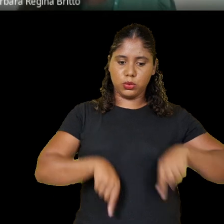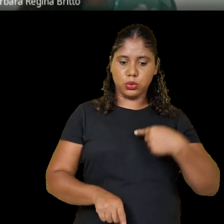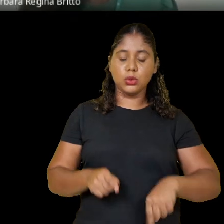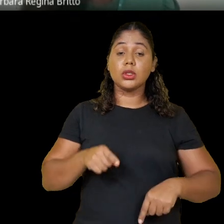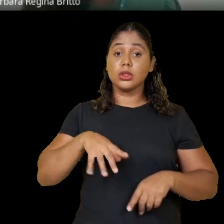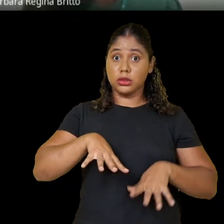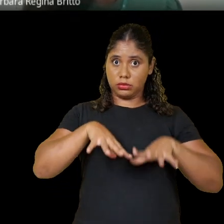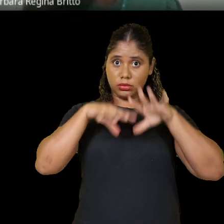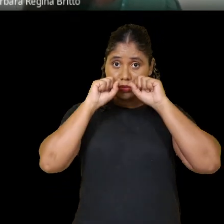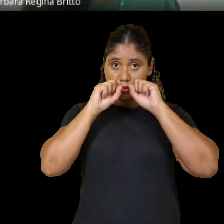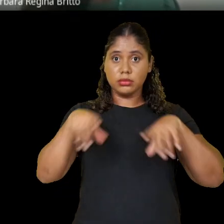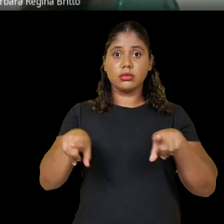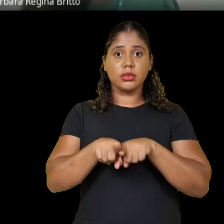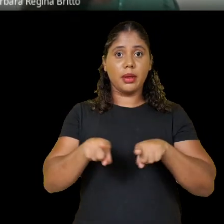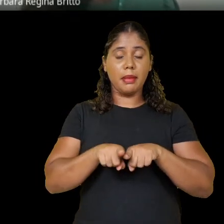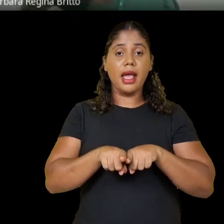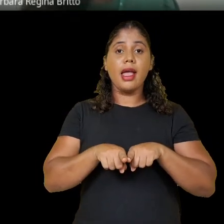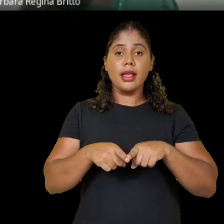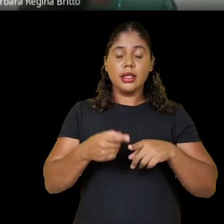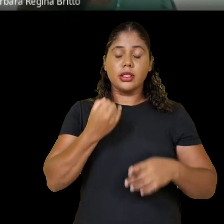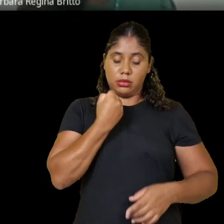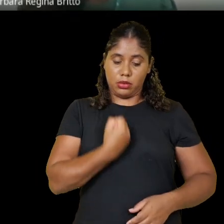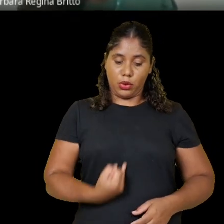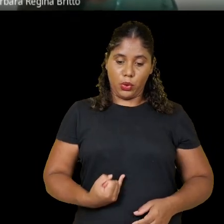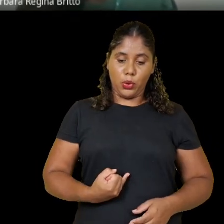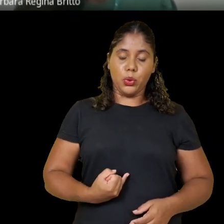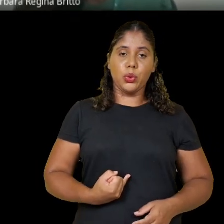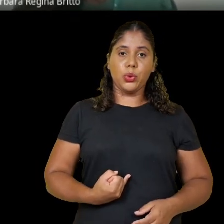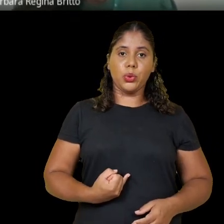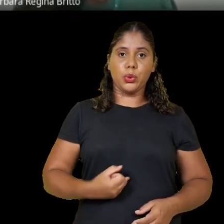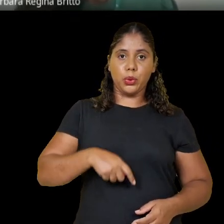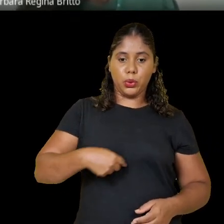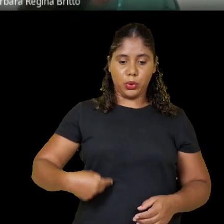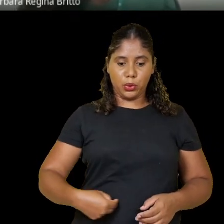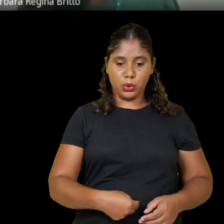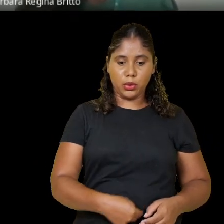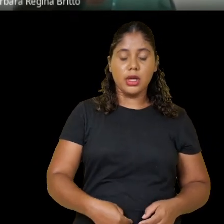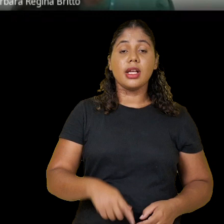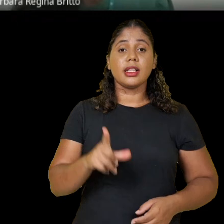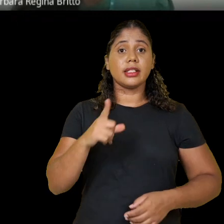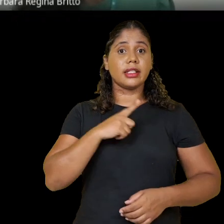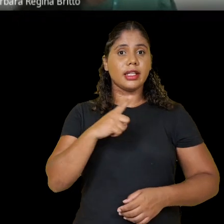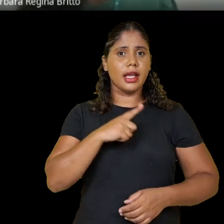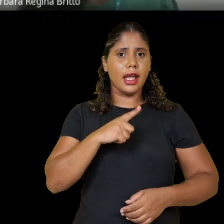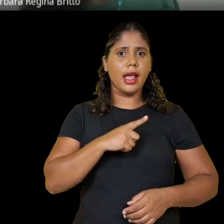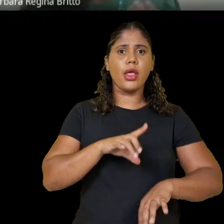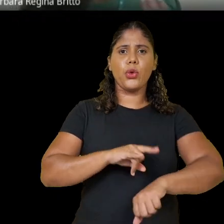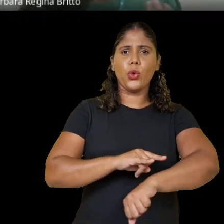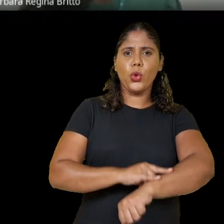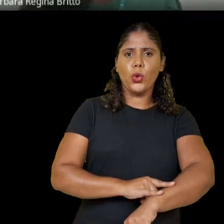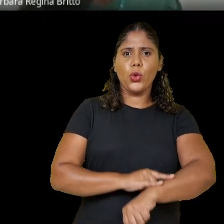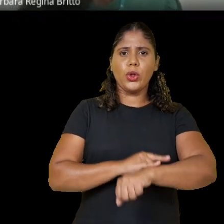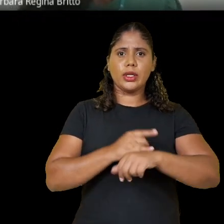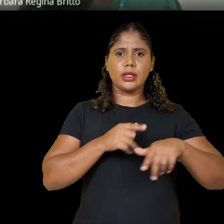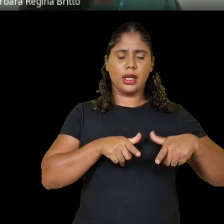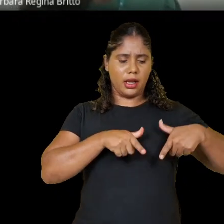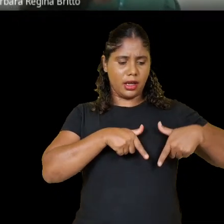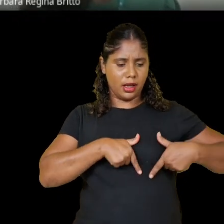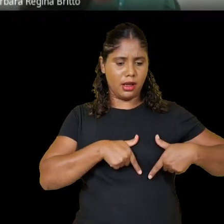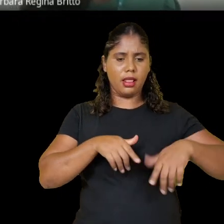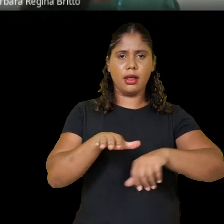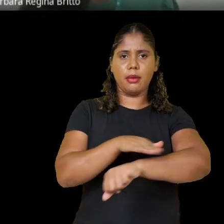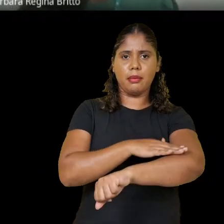cardiovasculares, respiratórias, gastrointestinais, pele e anexos, urinárias, mamárias e